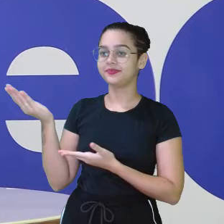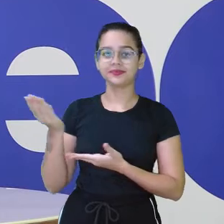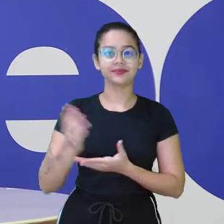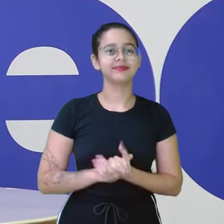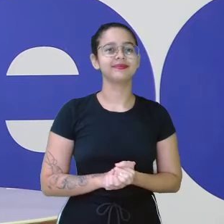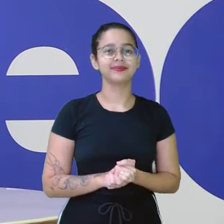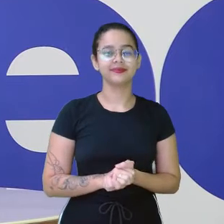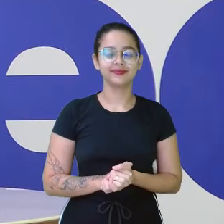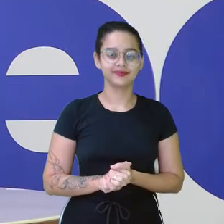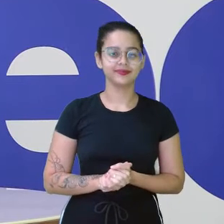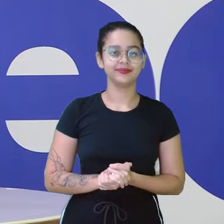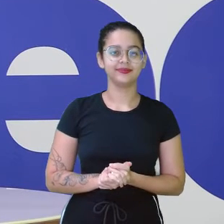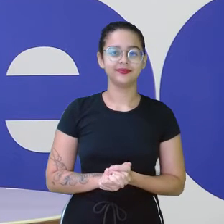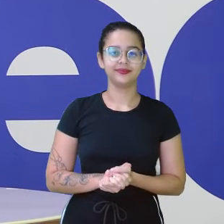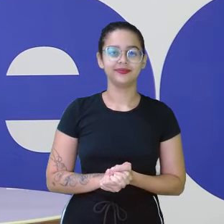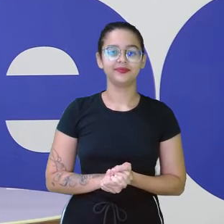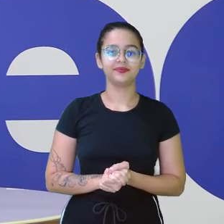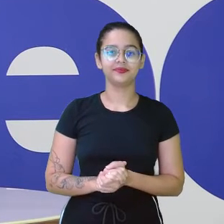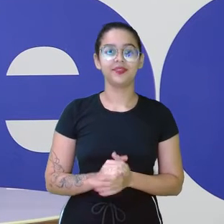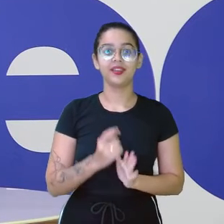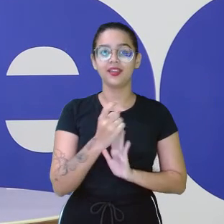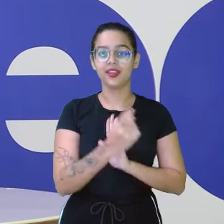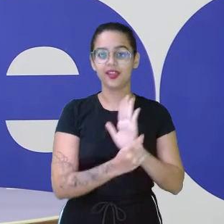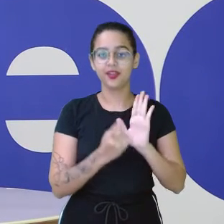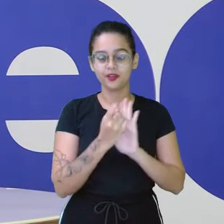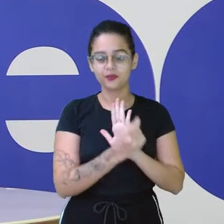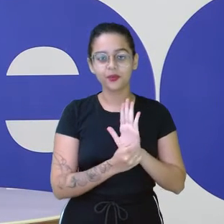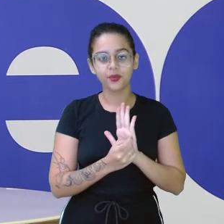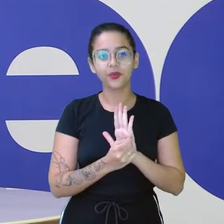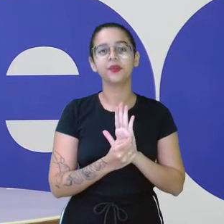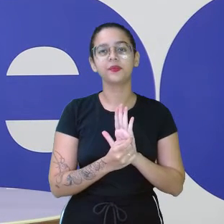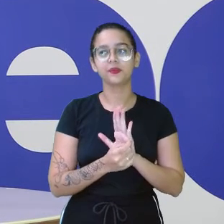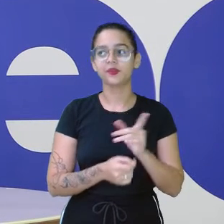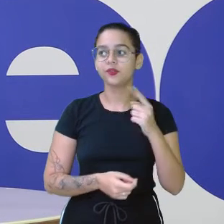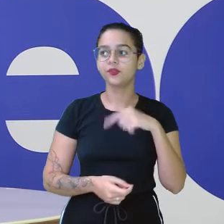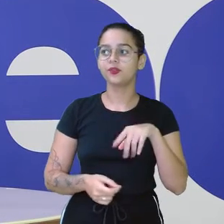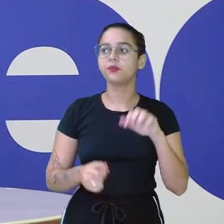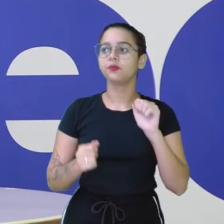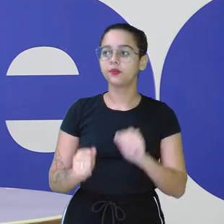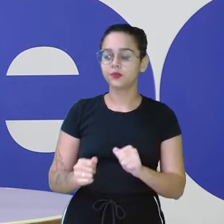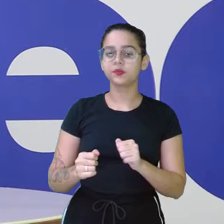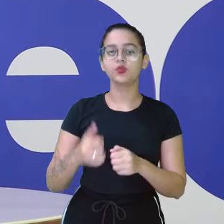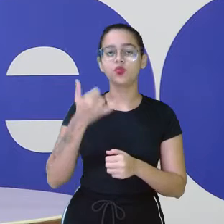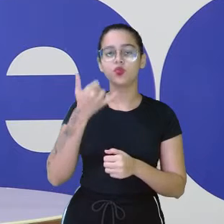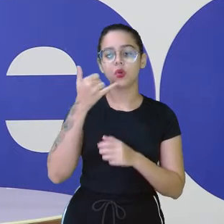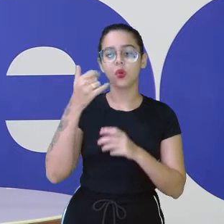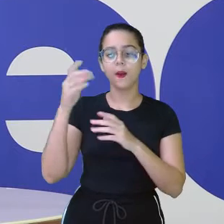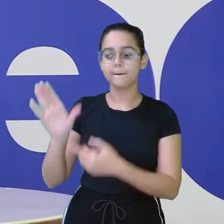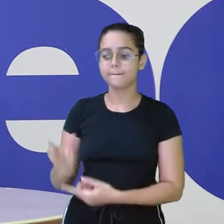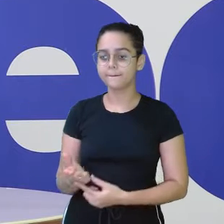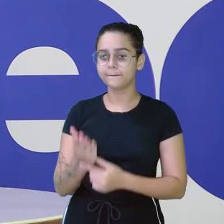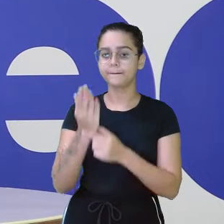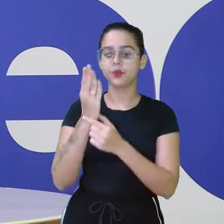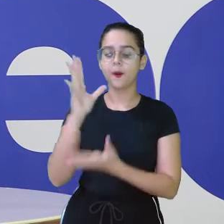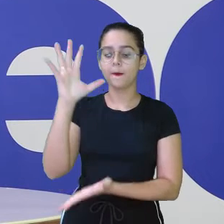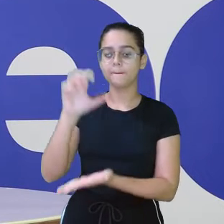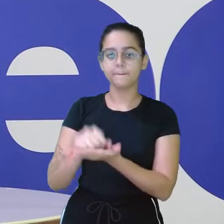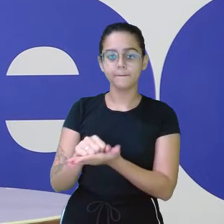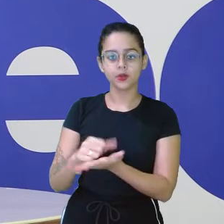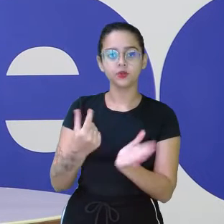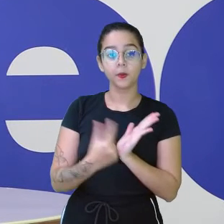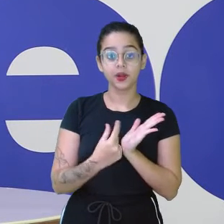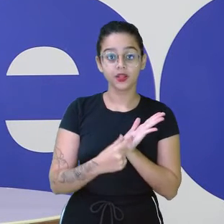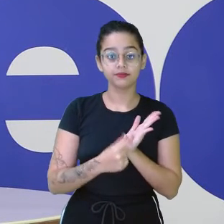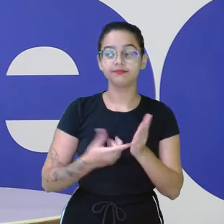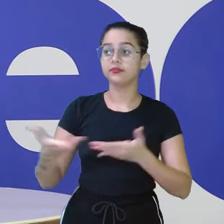Olha na aí. sua telinha, os QR Codes para que você possa direcionar o seu celular, baixar o